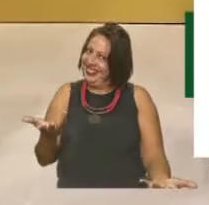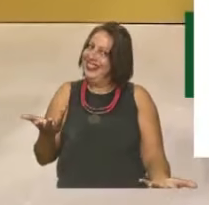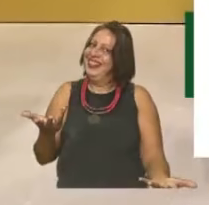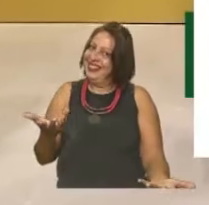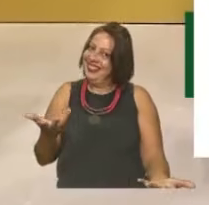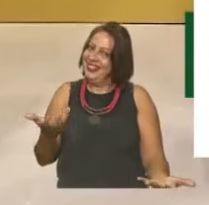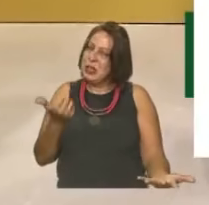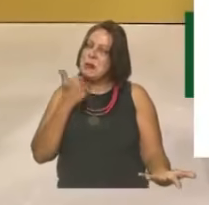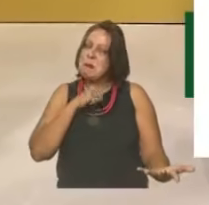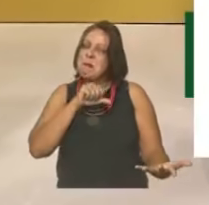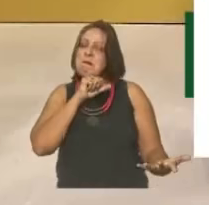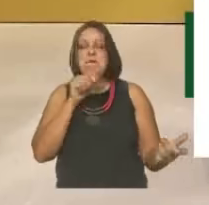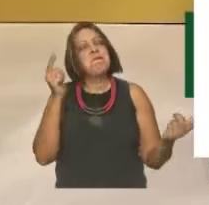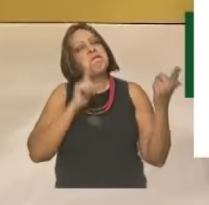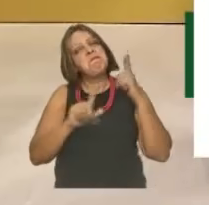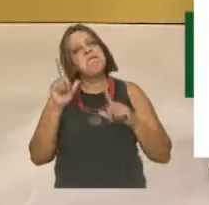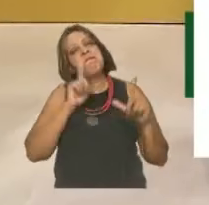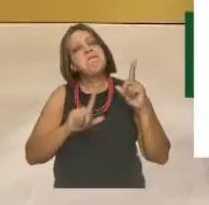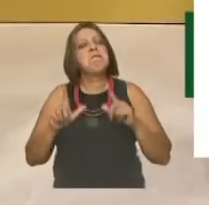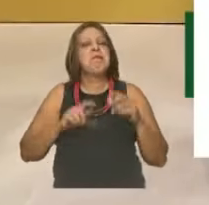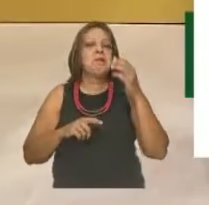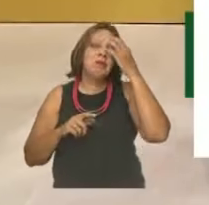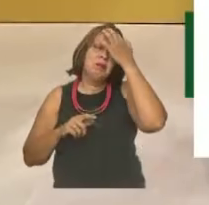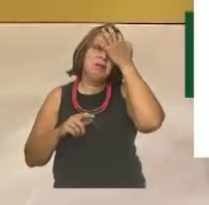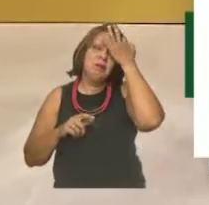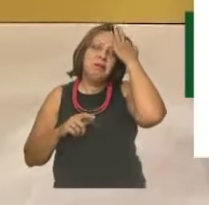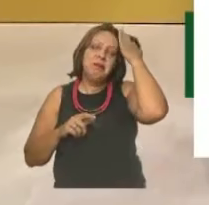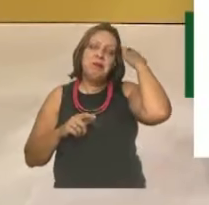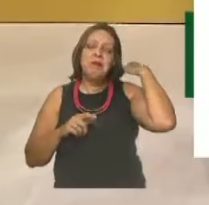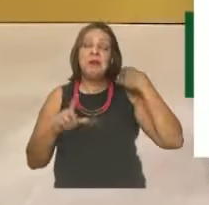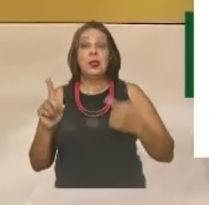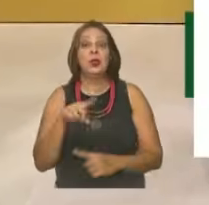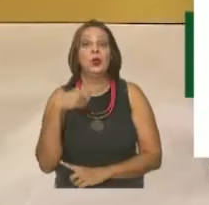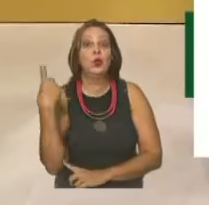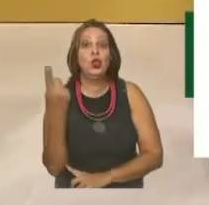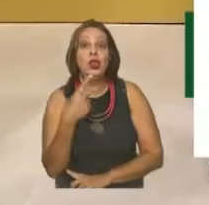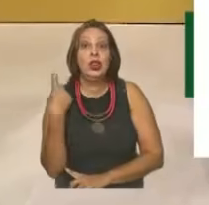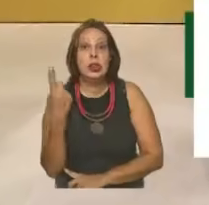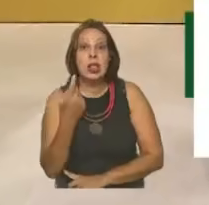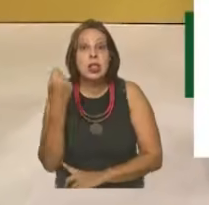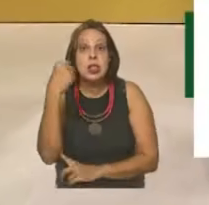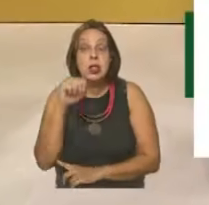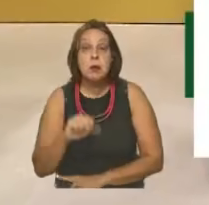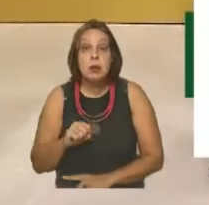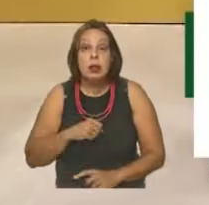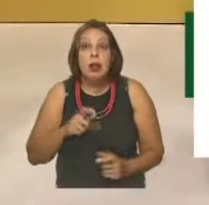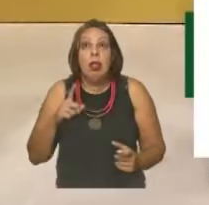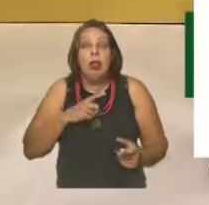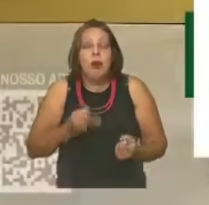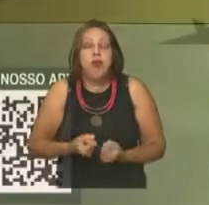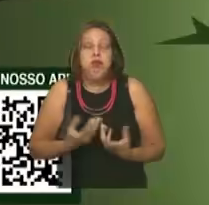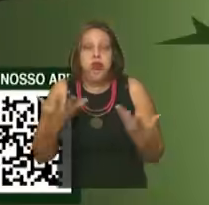ser contempladas. Sabe por quê? No Gira, tá assim, assim, assim. Vamos mostrar!